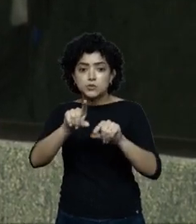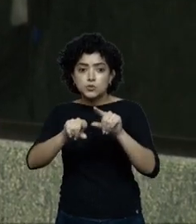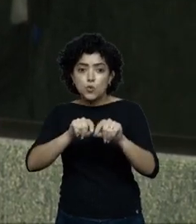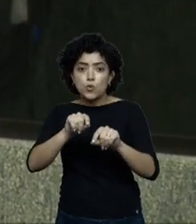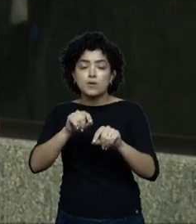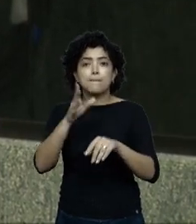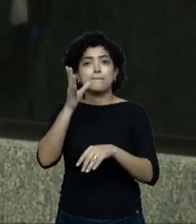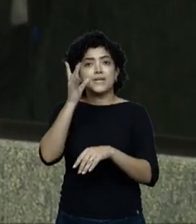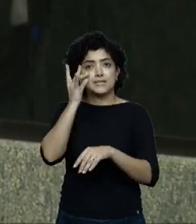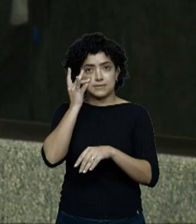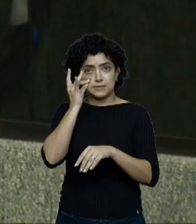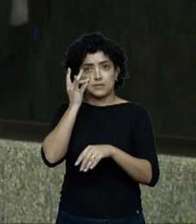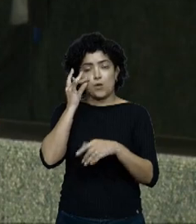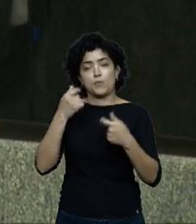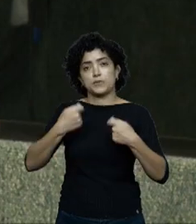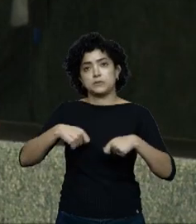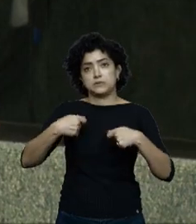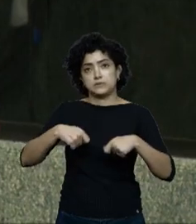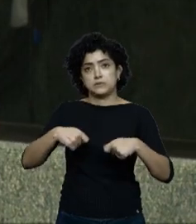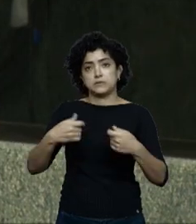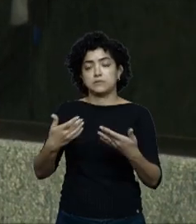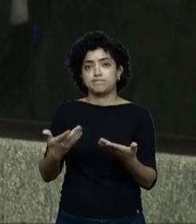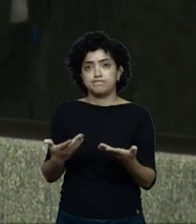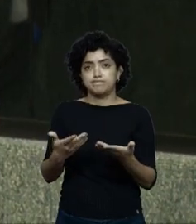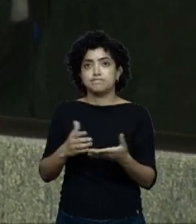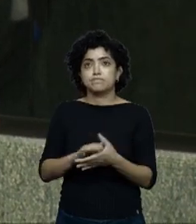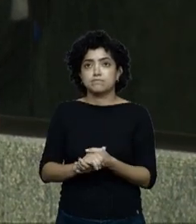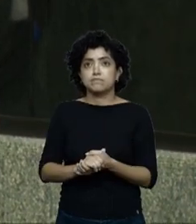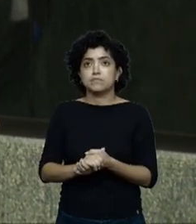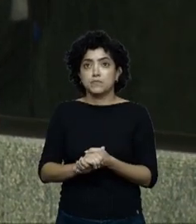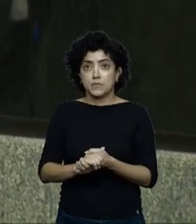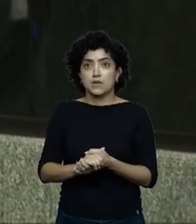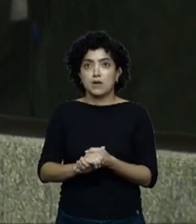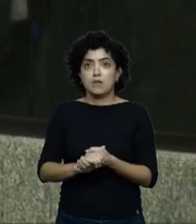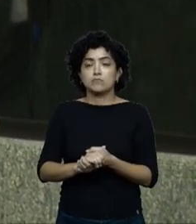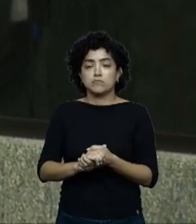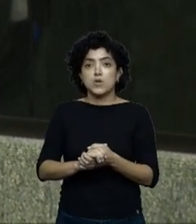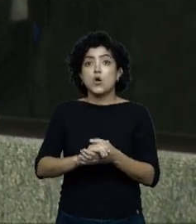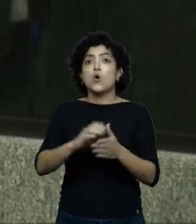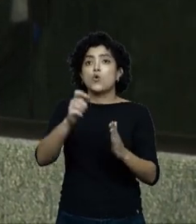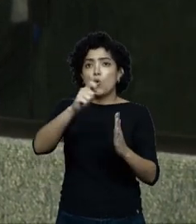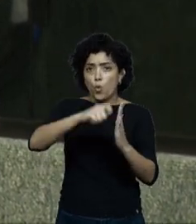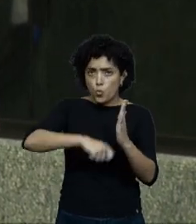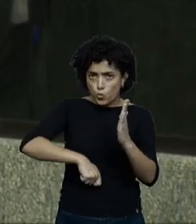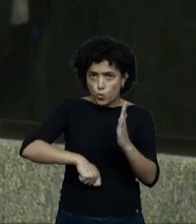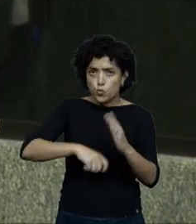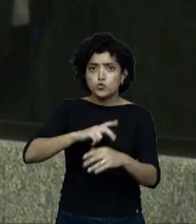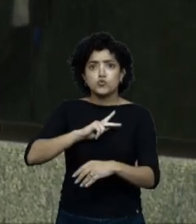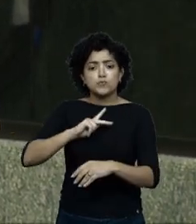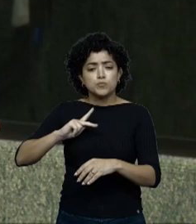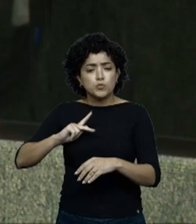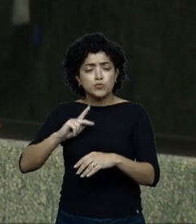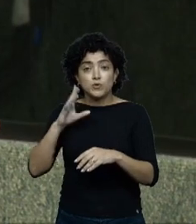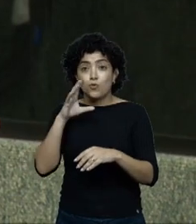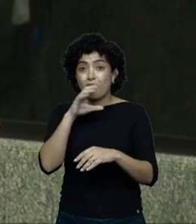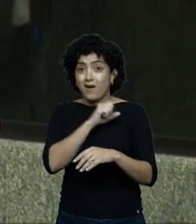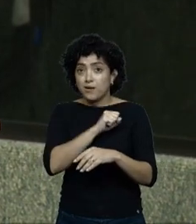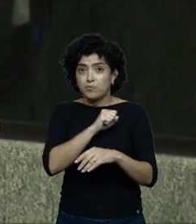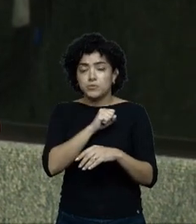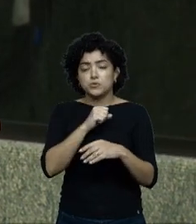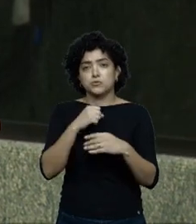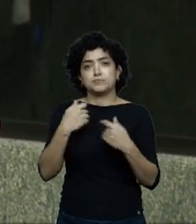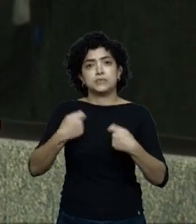presencial é que seja realizado o concurso público o mais rápido possível